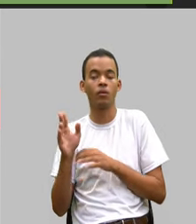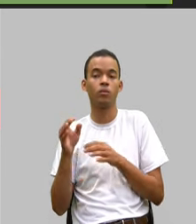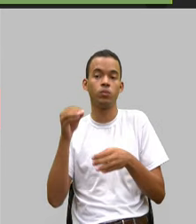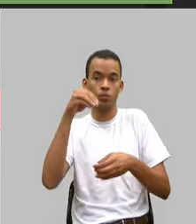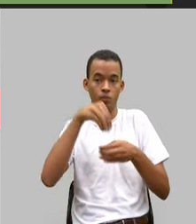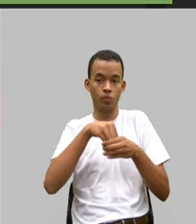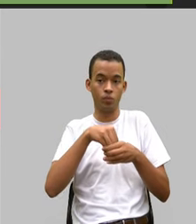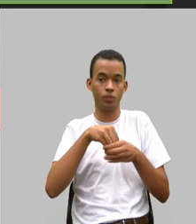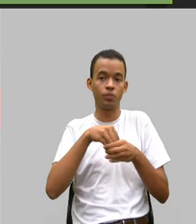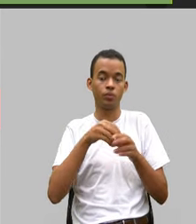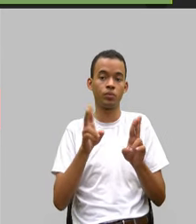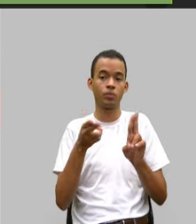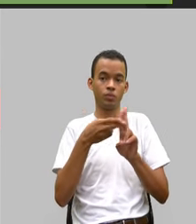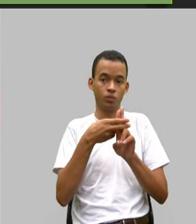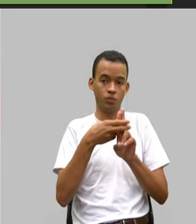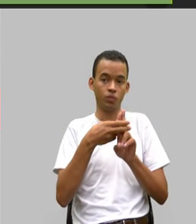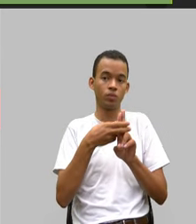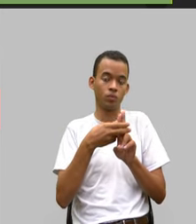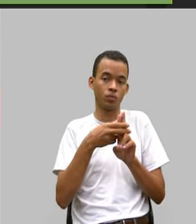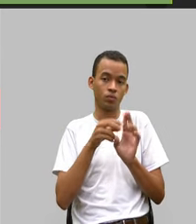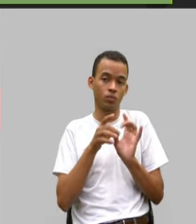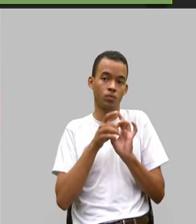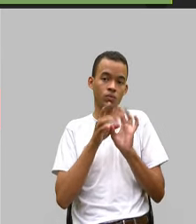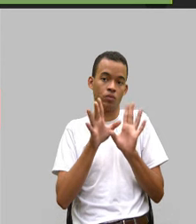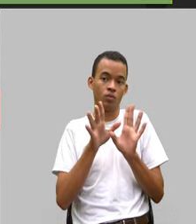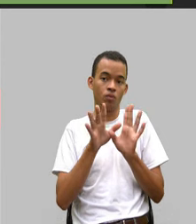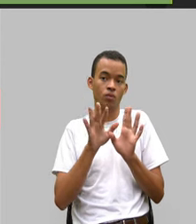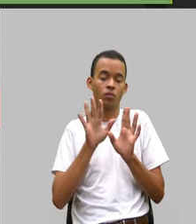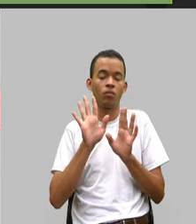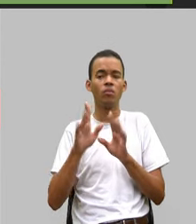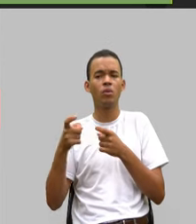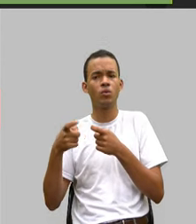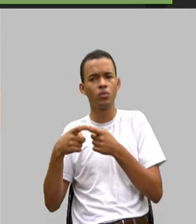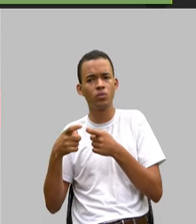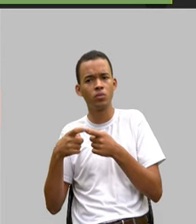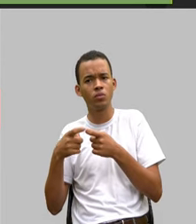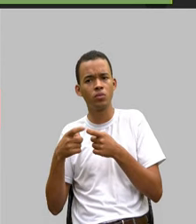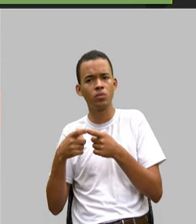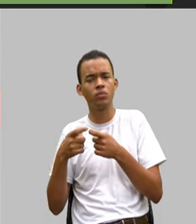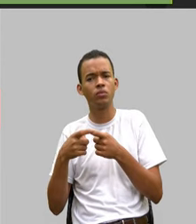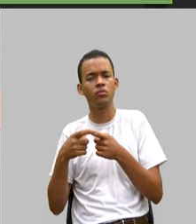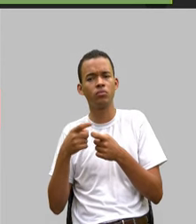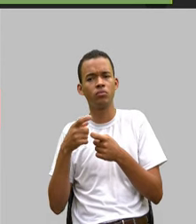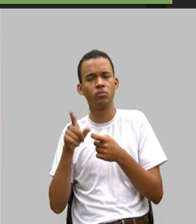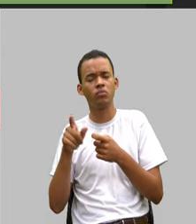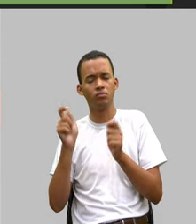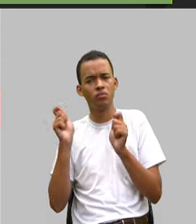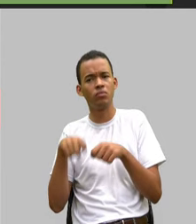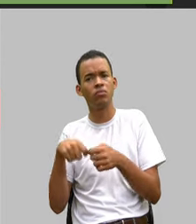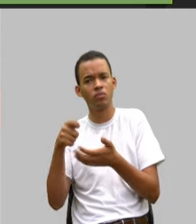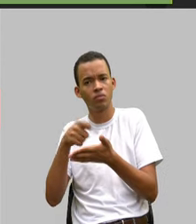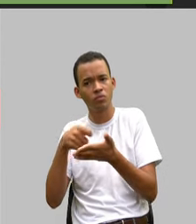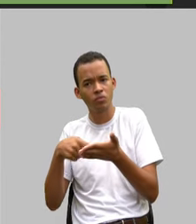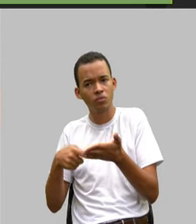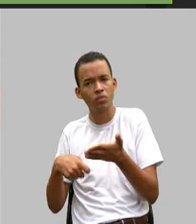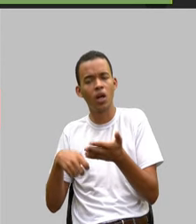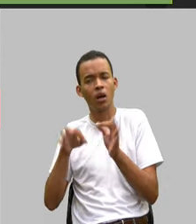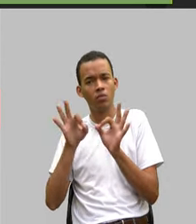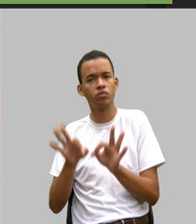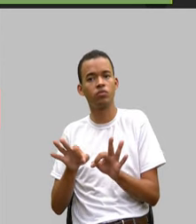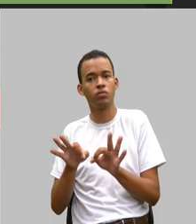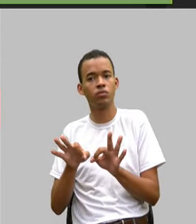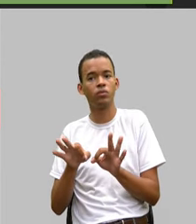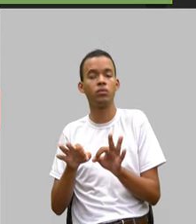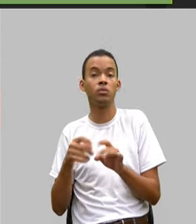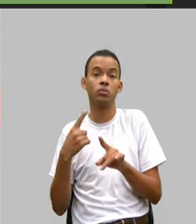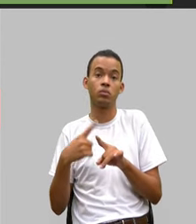Eh não existe na literatura uma dose específica para determinadas patologias para Alzheimer tem uma dose epilepsia não existe